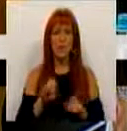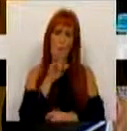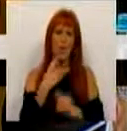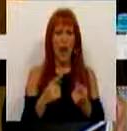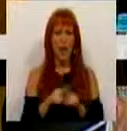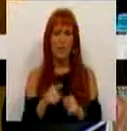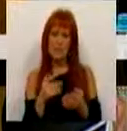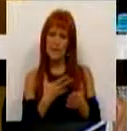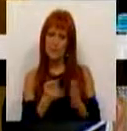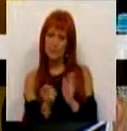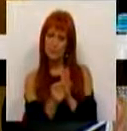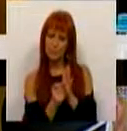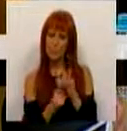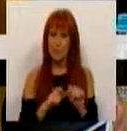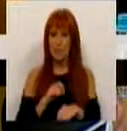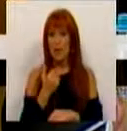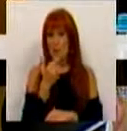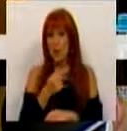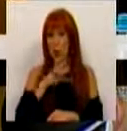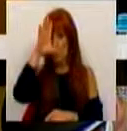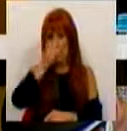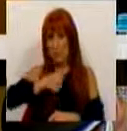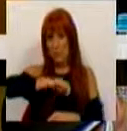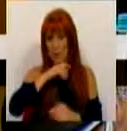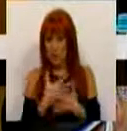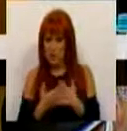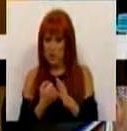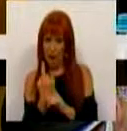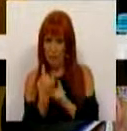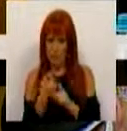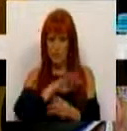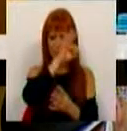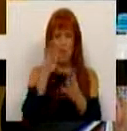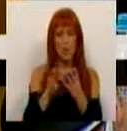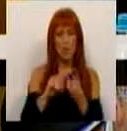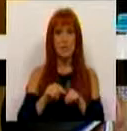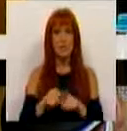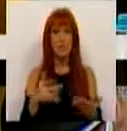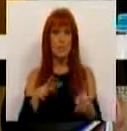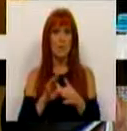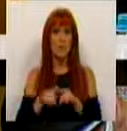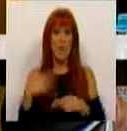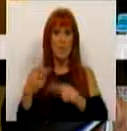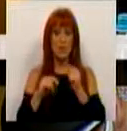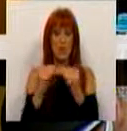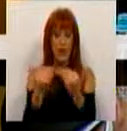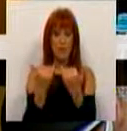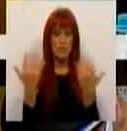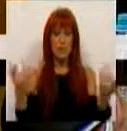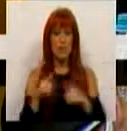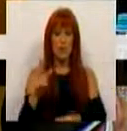haver algumas salvaguardas que possam ser solicitadas pelo Governo espanhol. Quarto, no interim da apreciação da